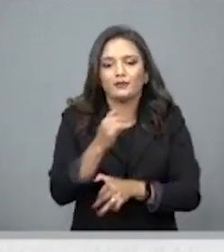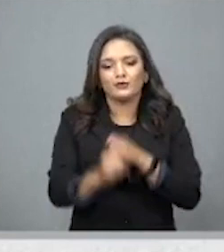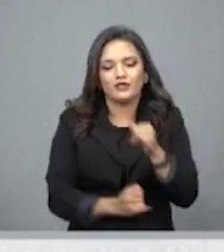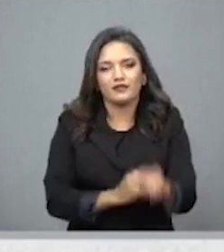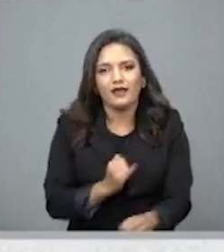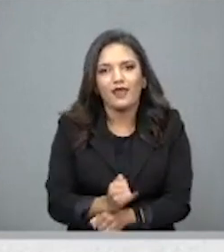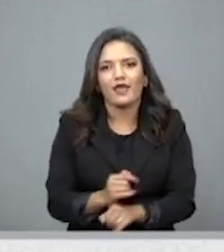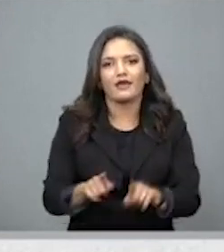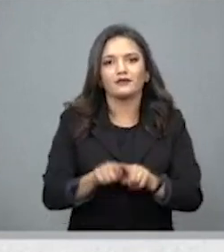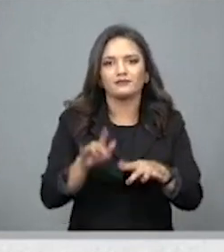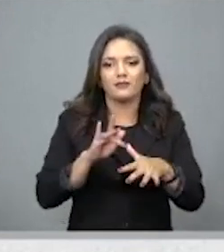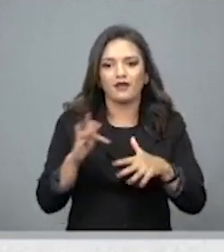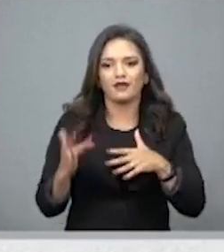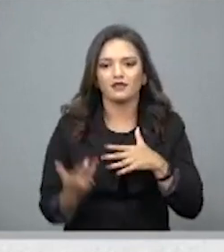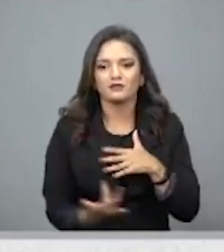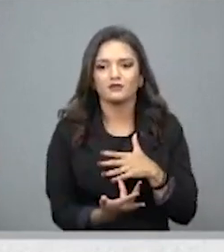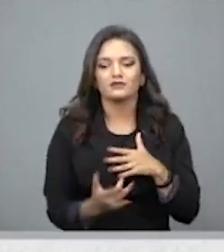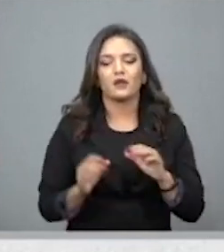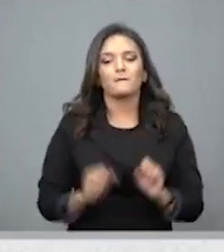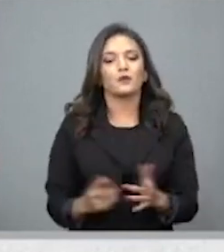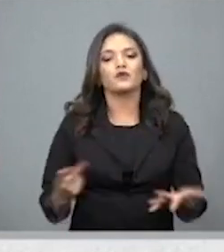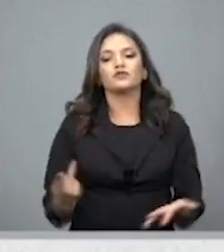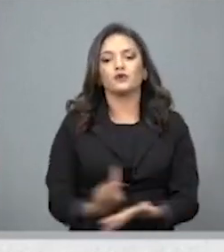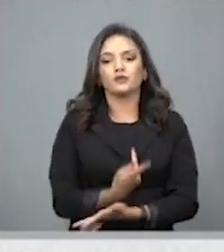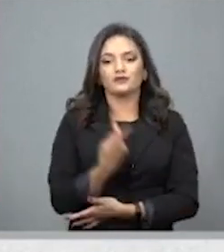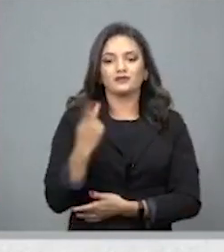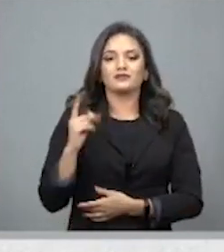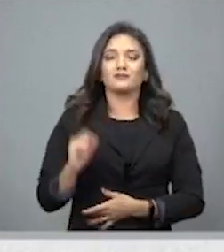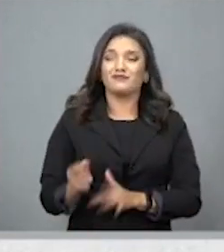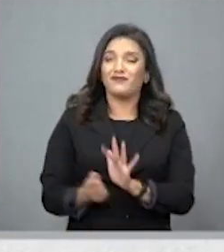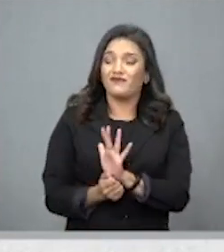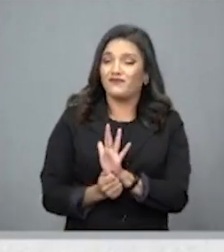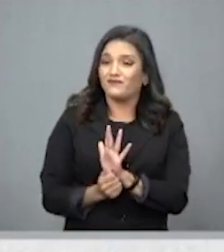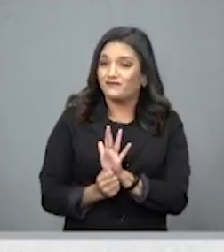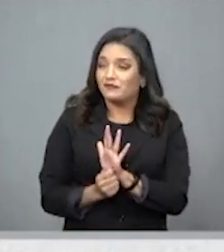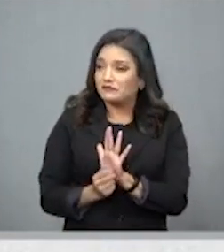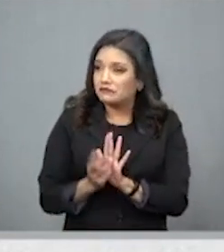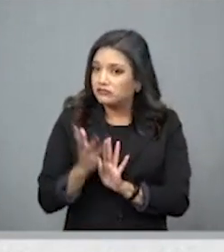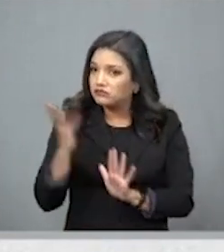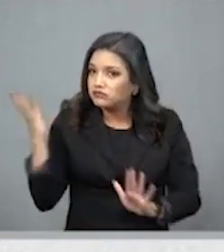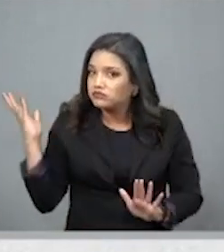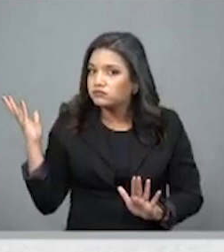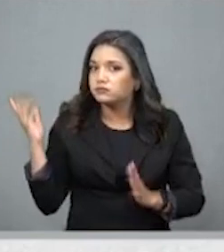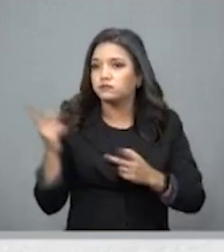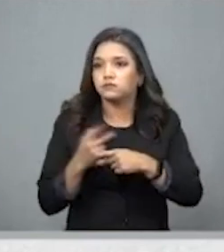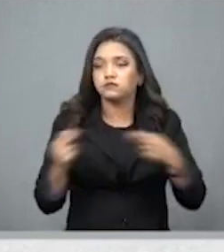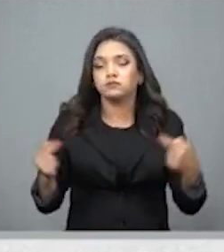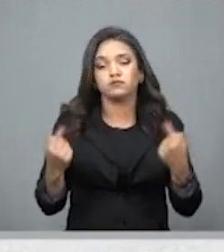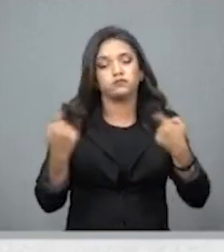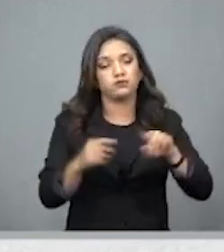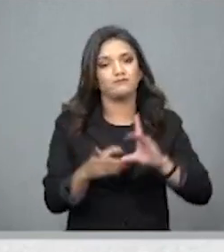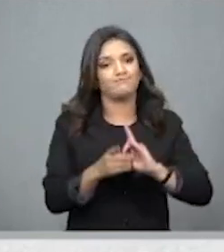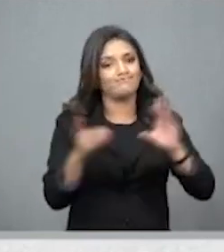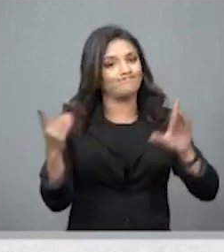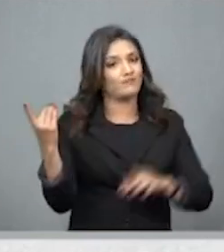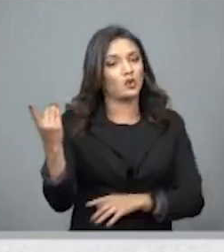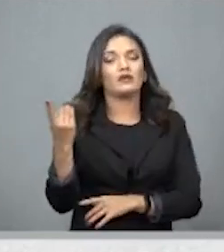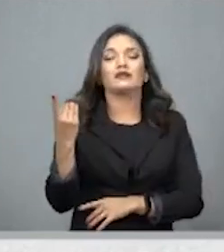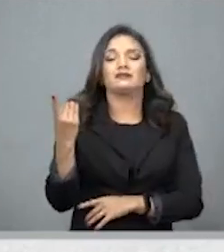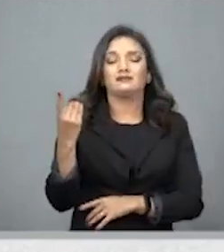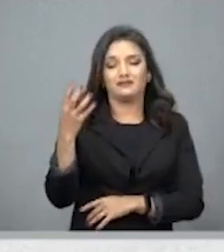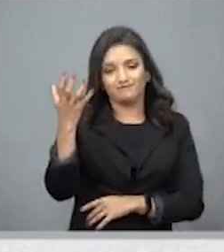sociais pode representar uma séria ameaça à democracia e aos direitos